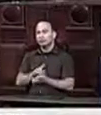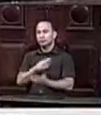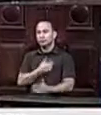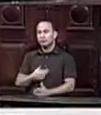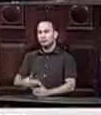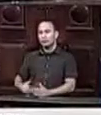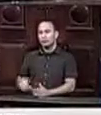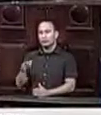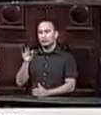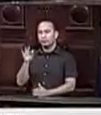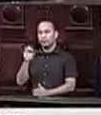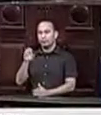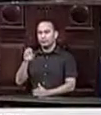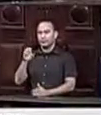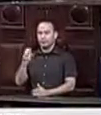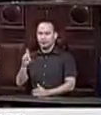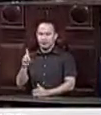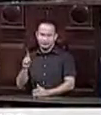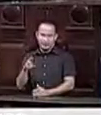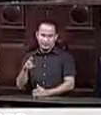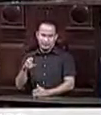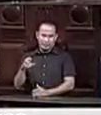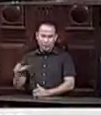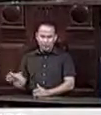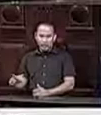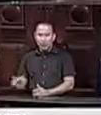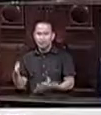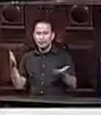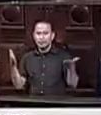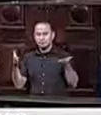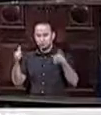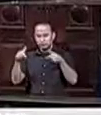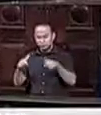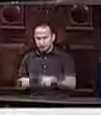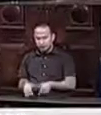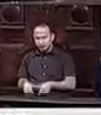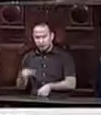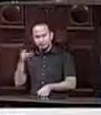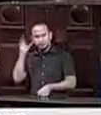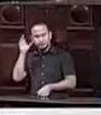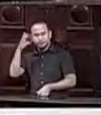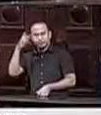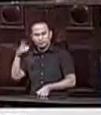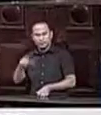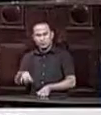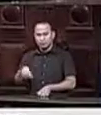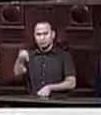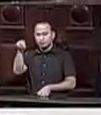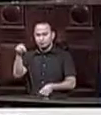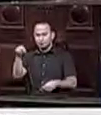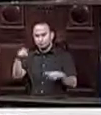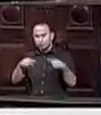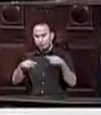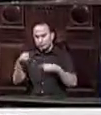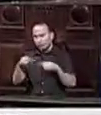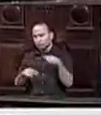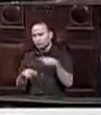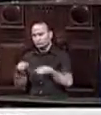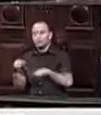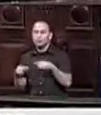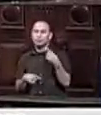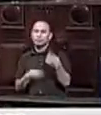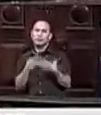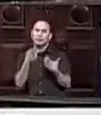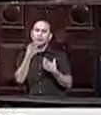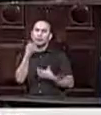Essa casa, em razão da sua decisão e de diálogo com outros poderes, eu quero dizer